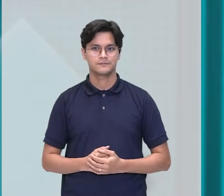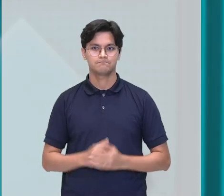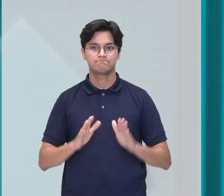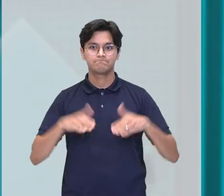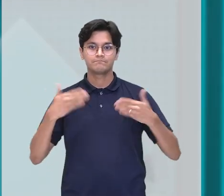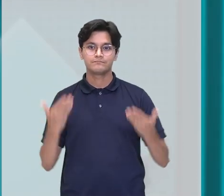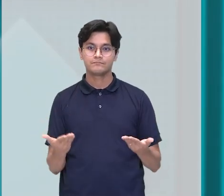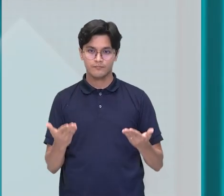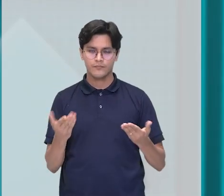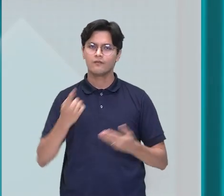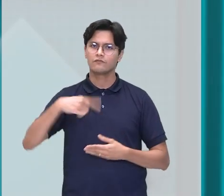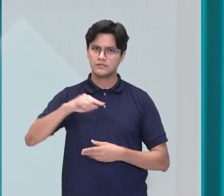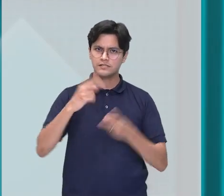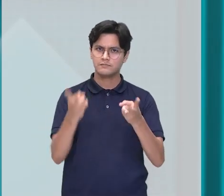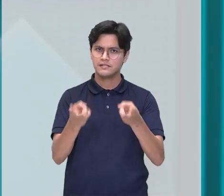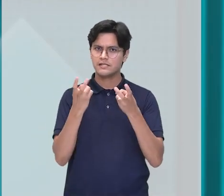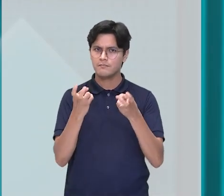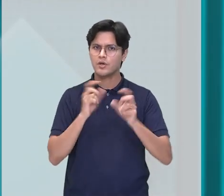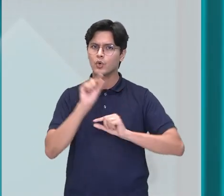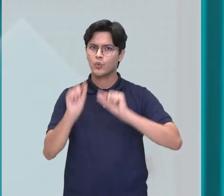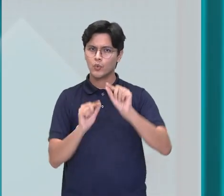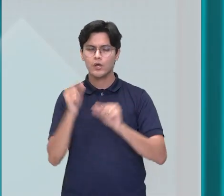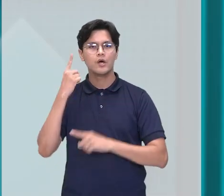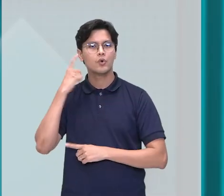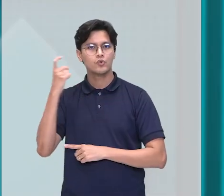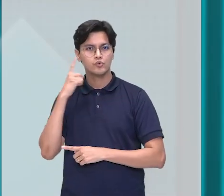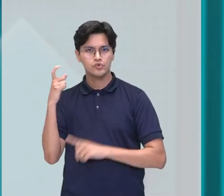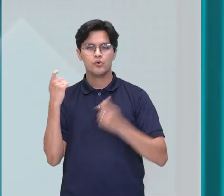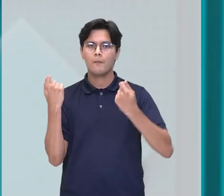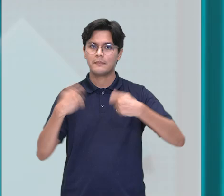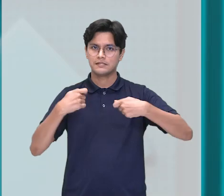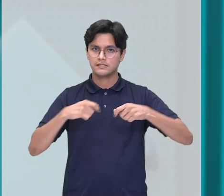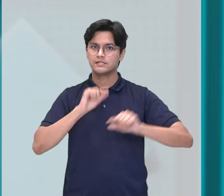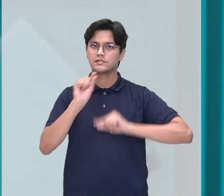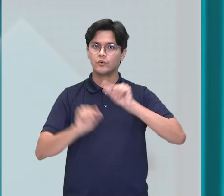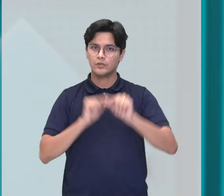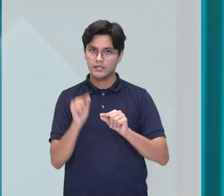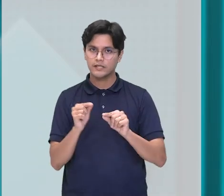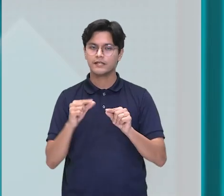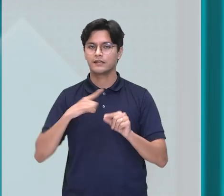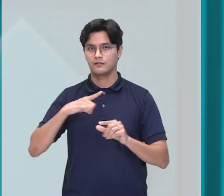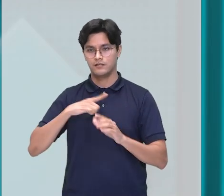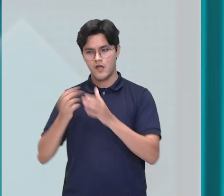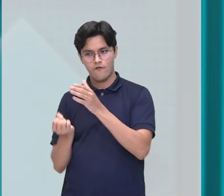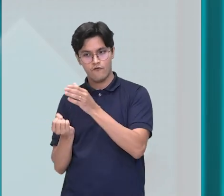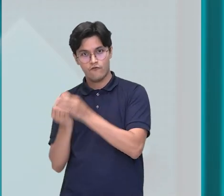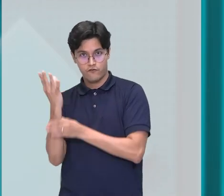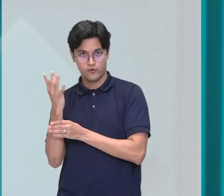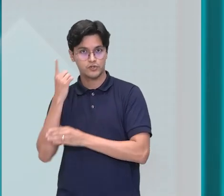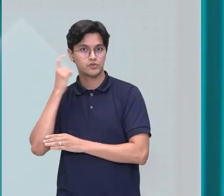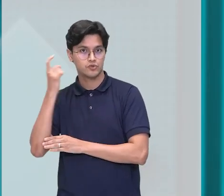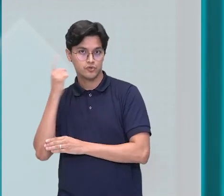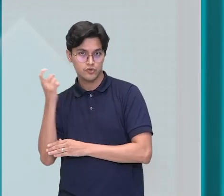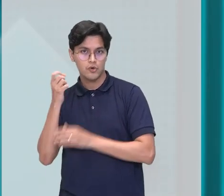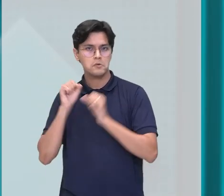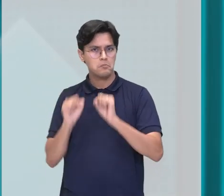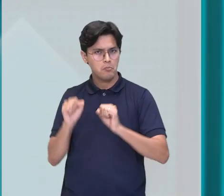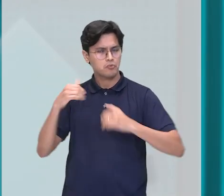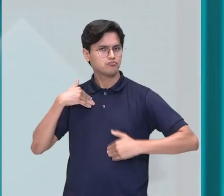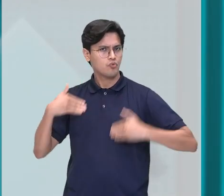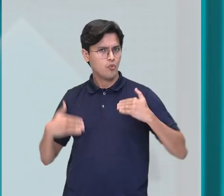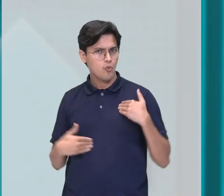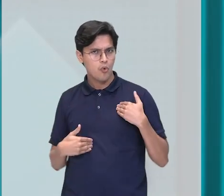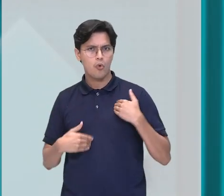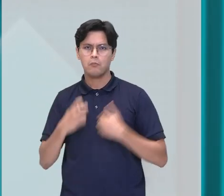Então, como vocês puderam perceber, o som ele precisa de uma fonte sonora, que pode ser o corpo humano, a